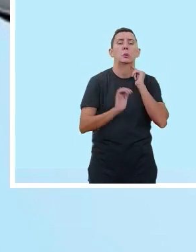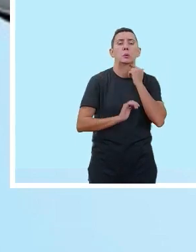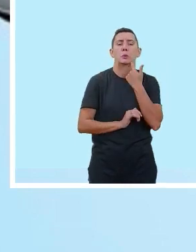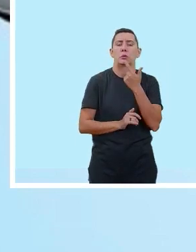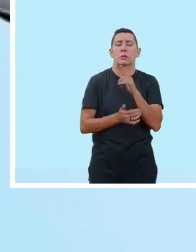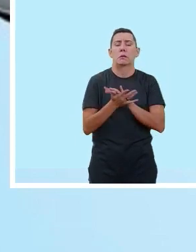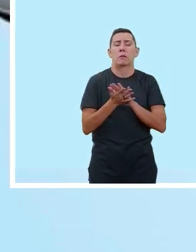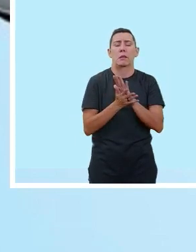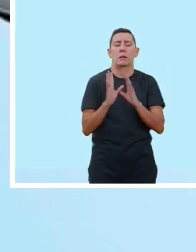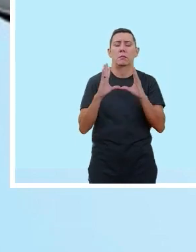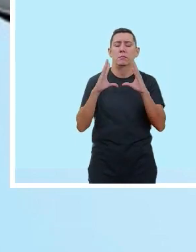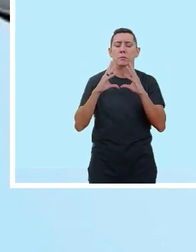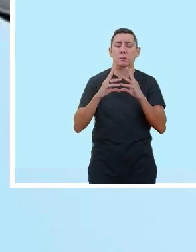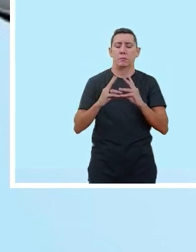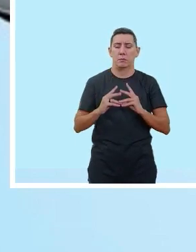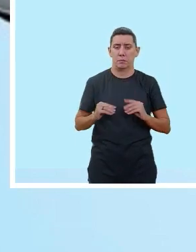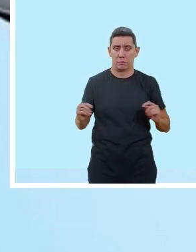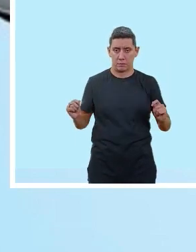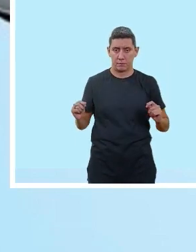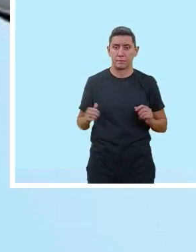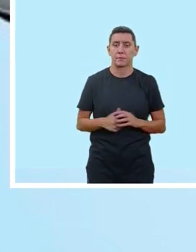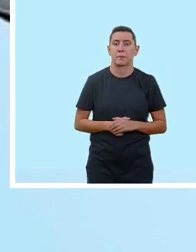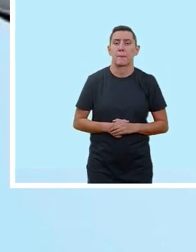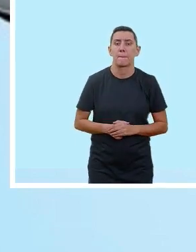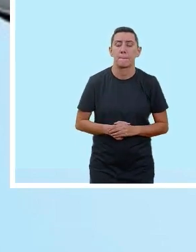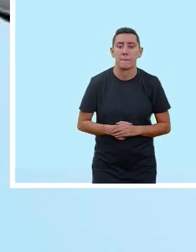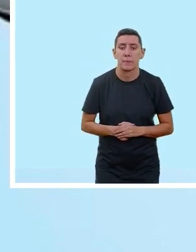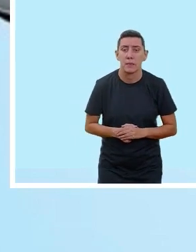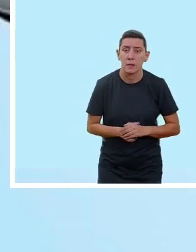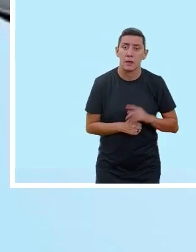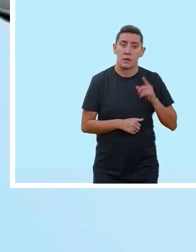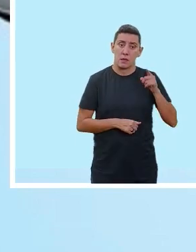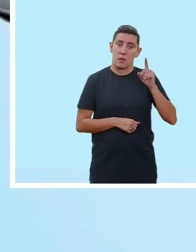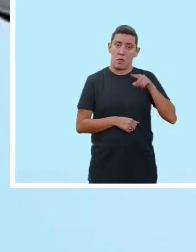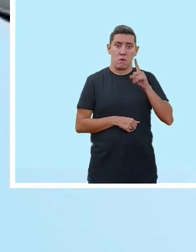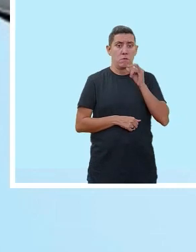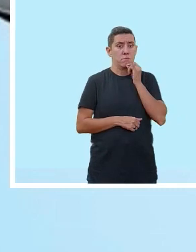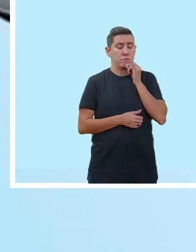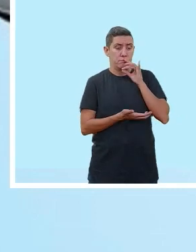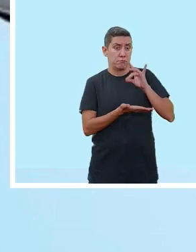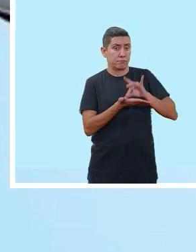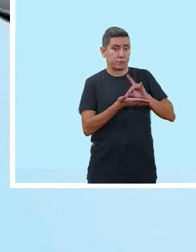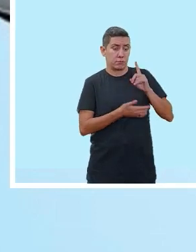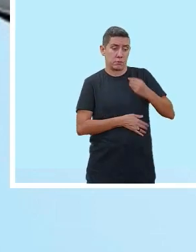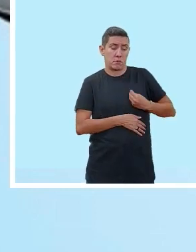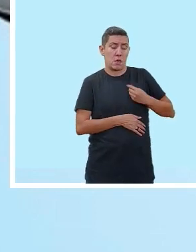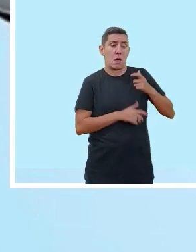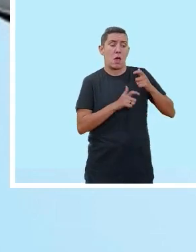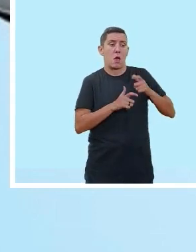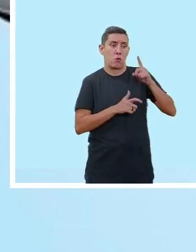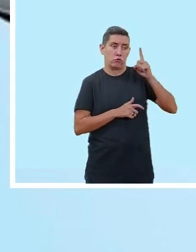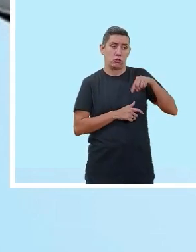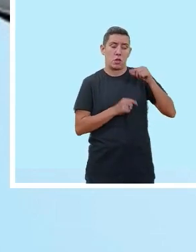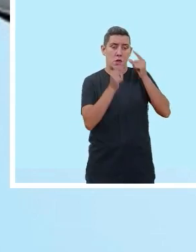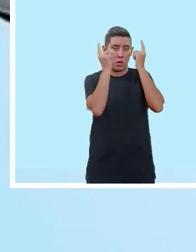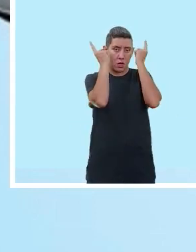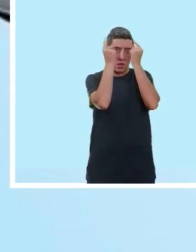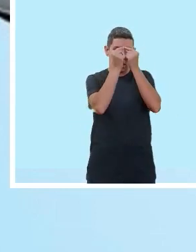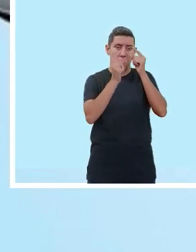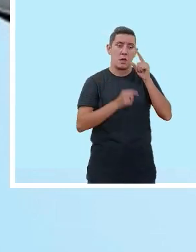efeito estufa na atmosfera, tá? Então isso aqui é um outro exemplo prático, claro, de como a